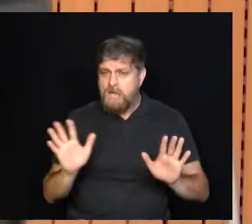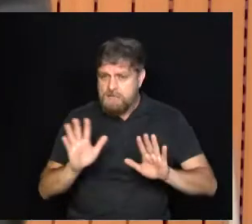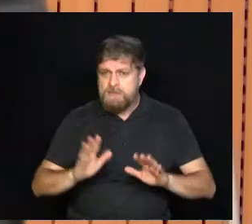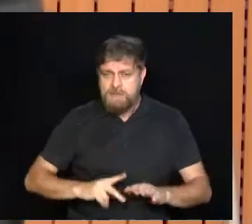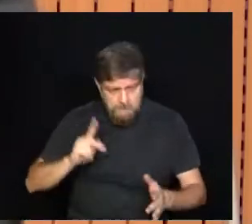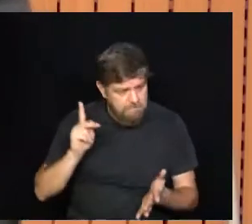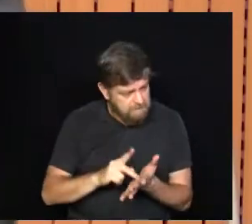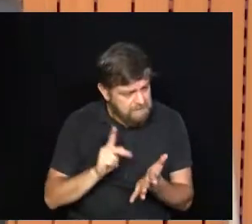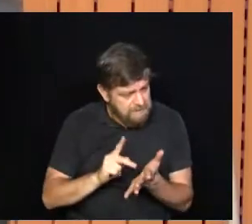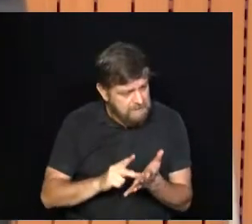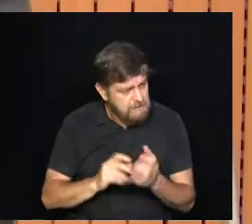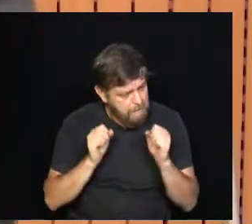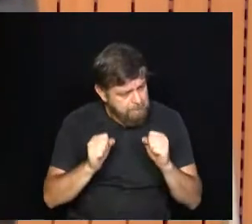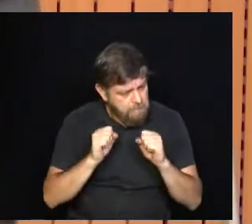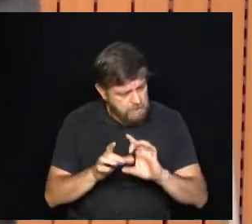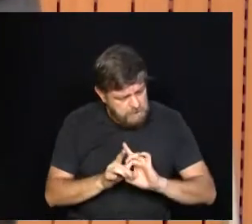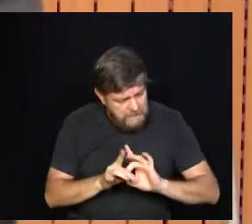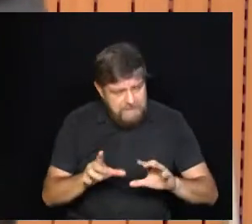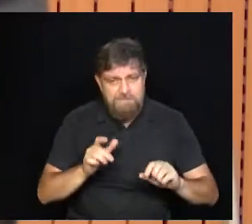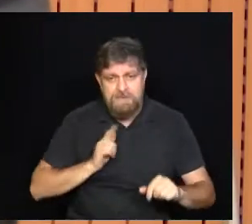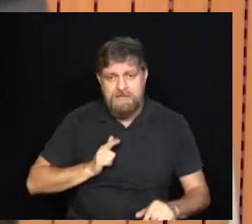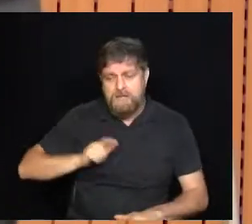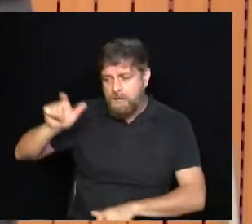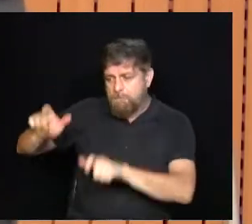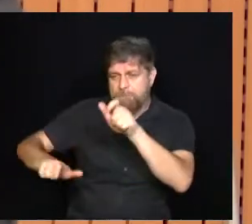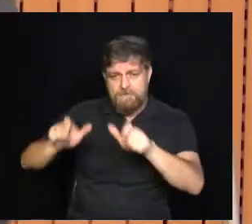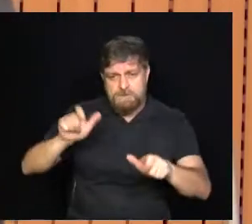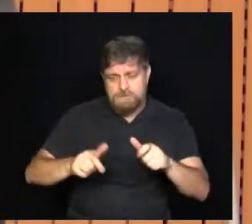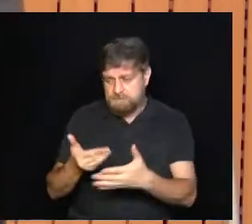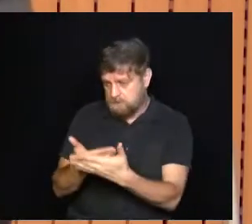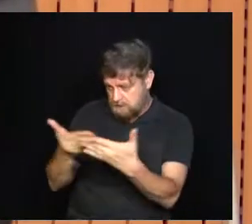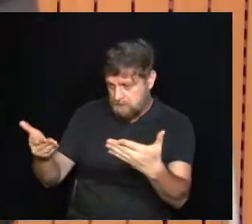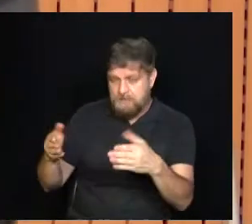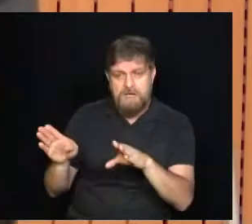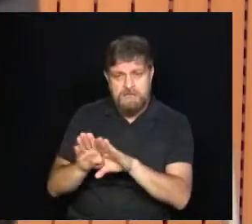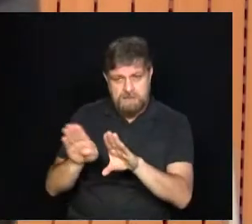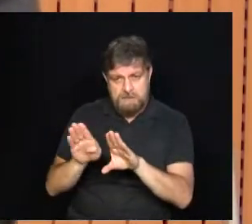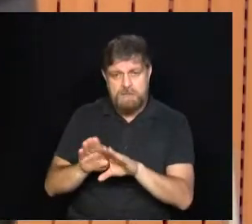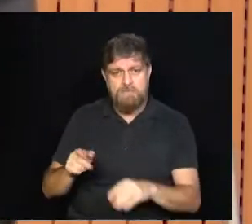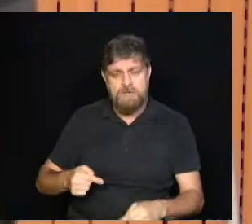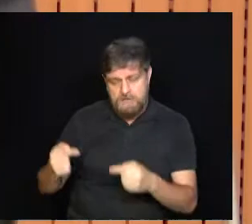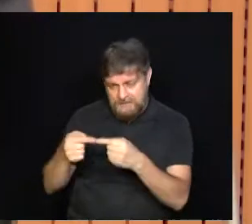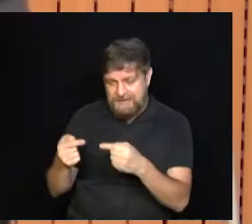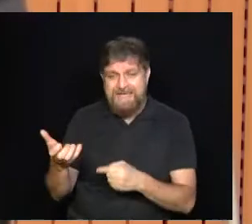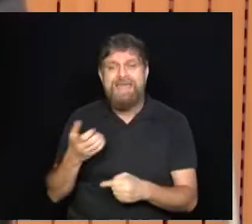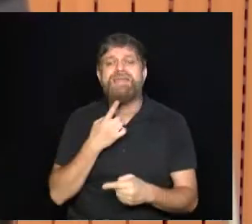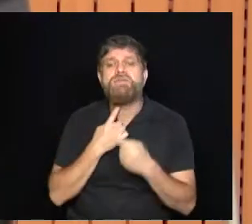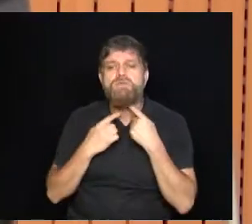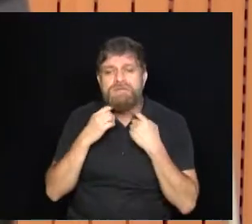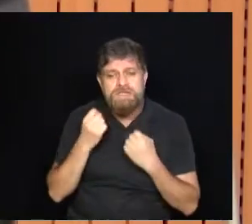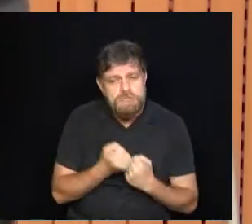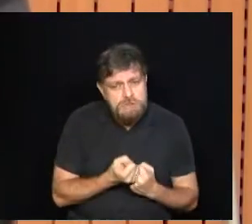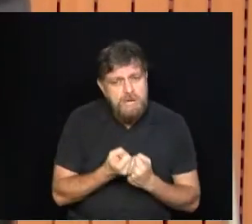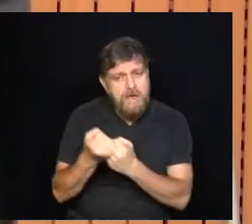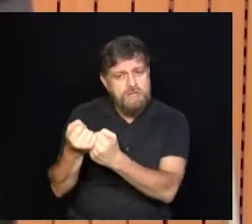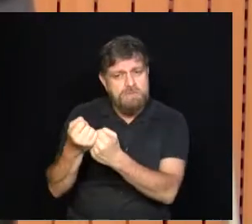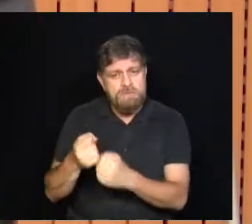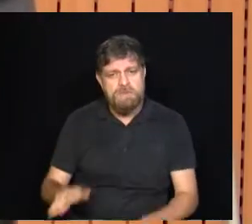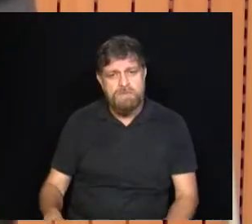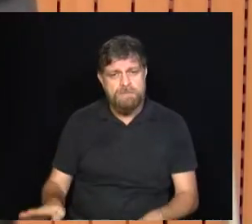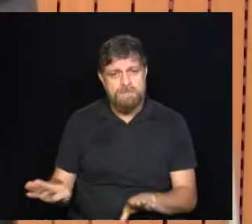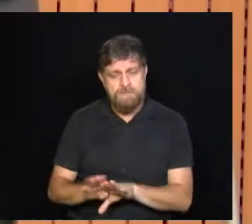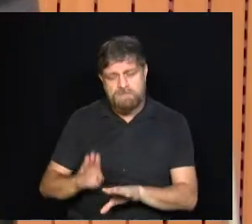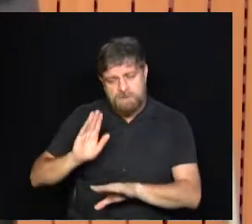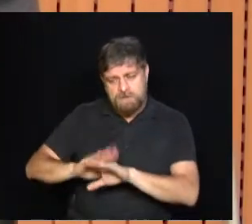sério, porque tem outras pessoas aqui também que também se envolvem, querem ajudar, querem realmente ser